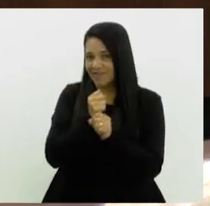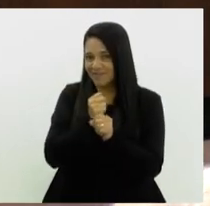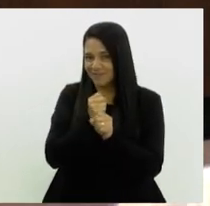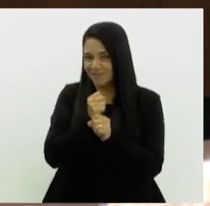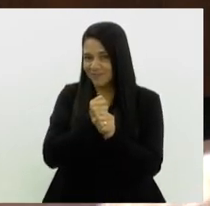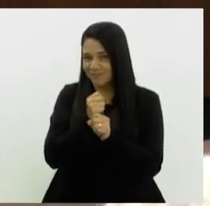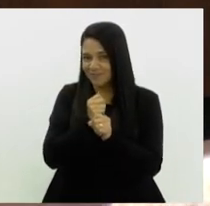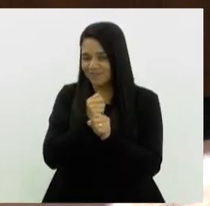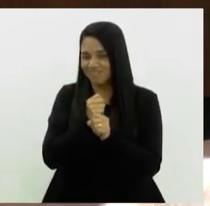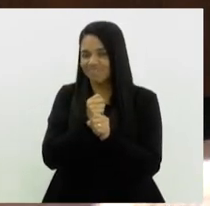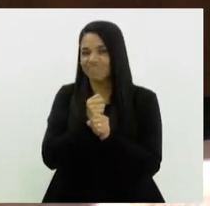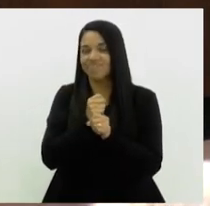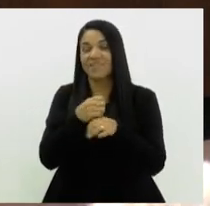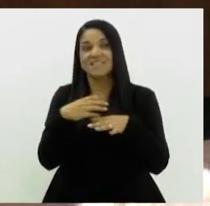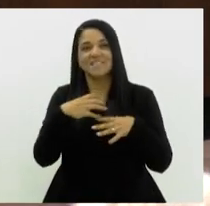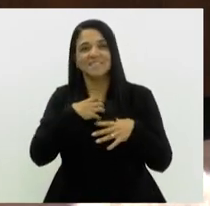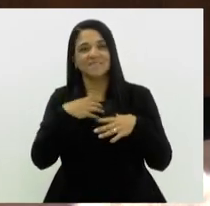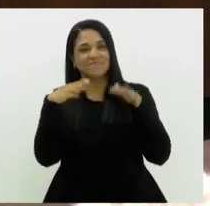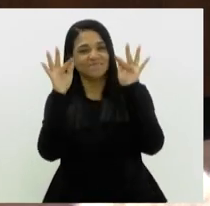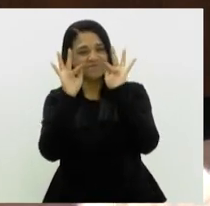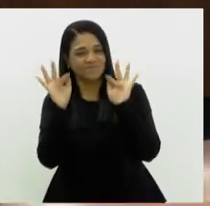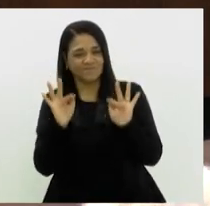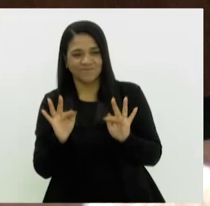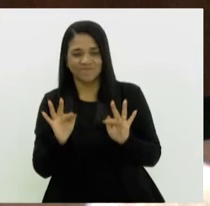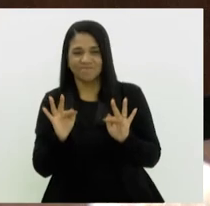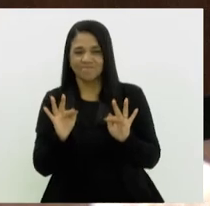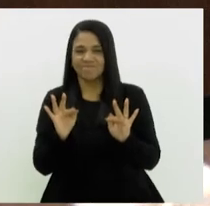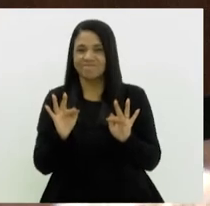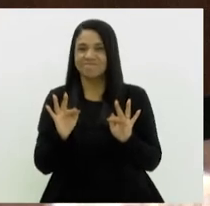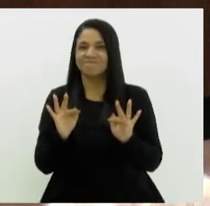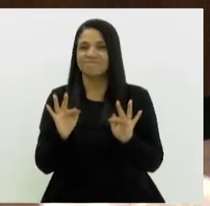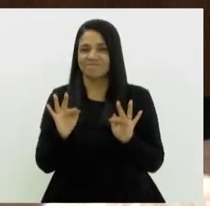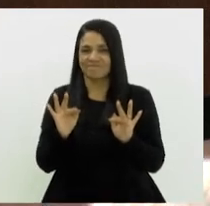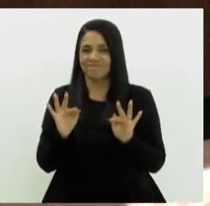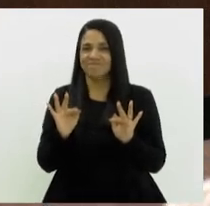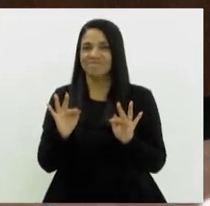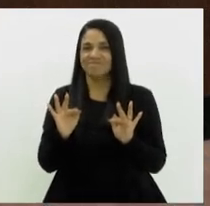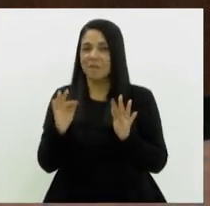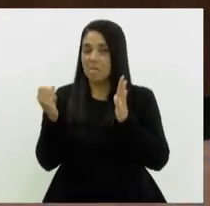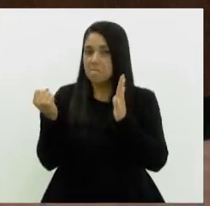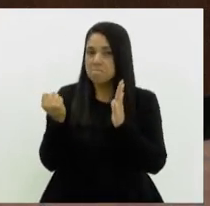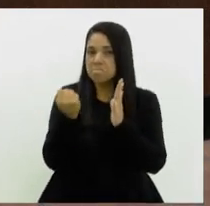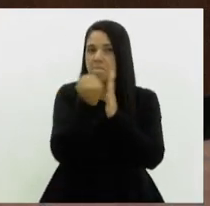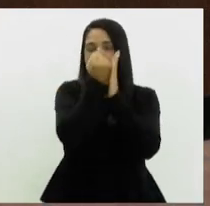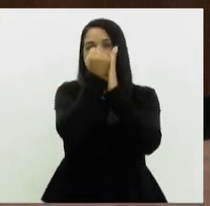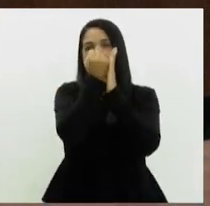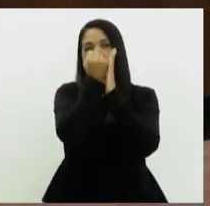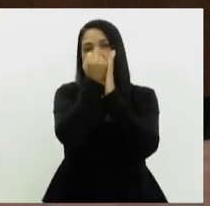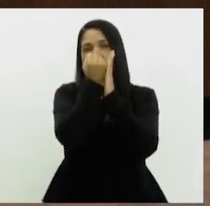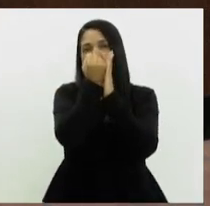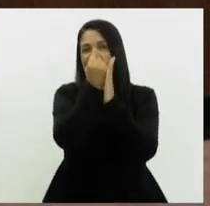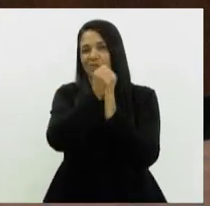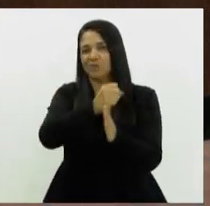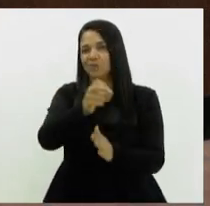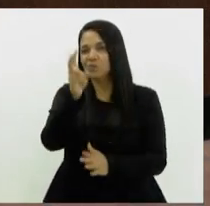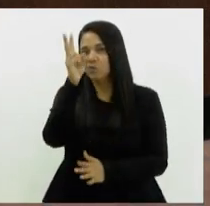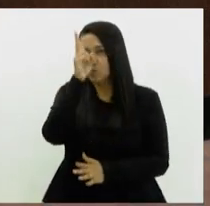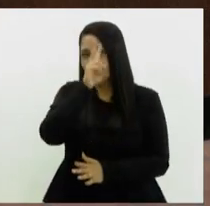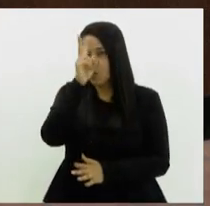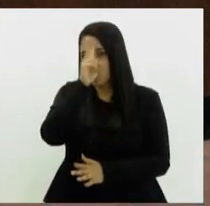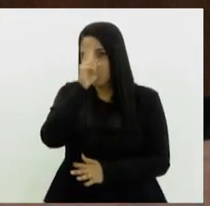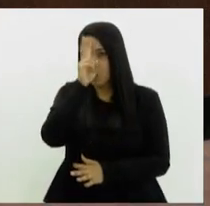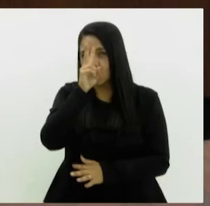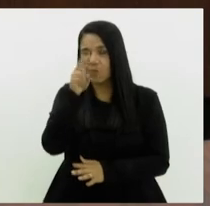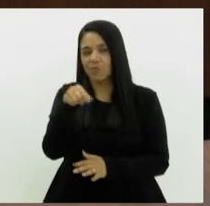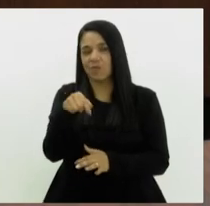gente está, assim, super feliz de poder ter esse marco, né, histórico